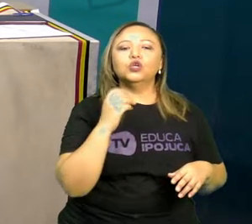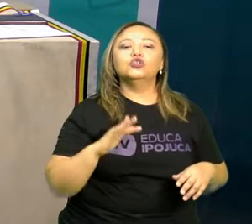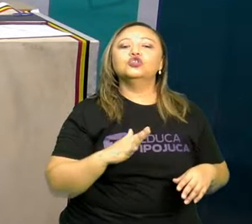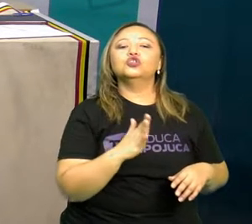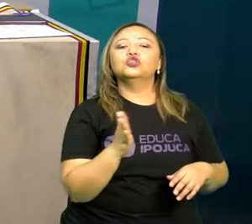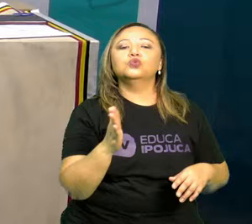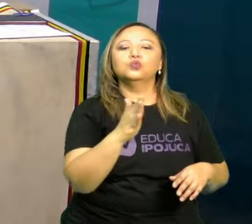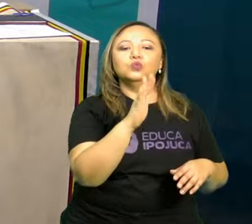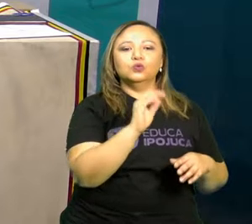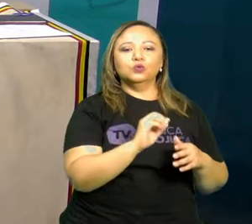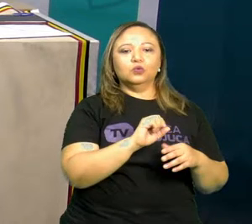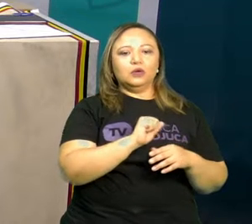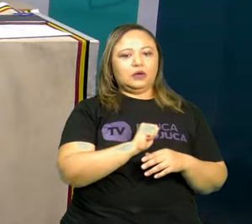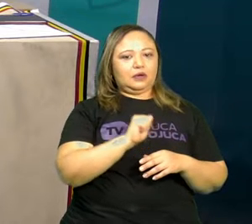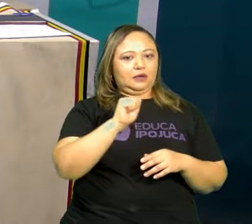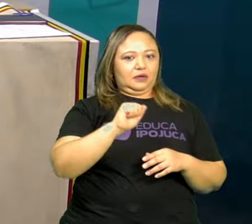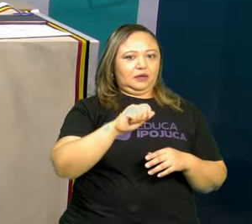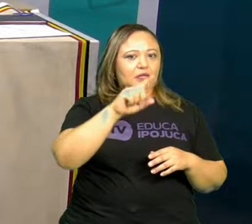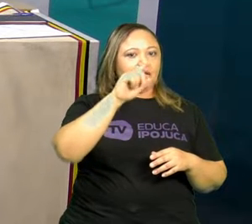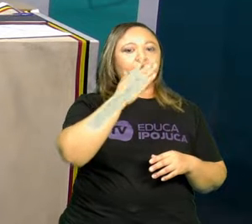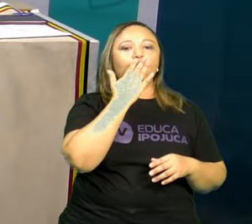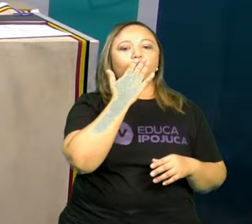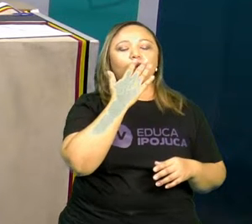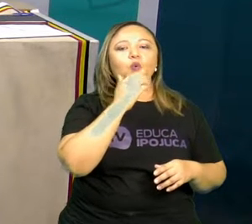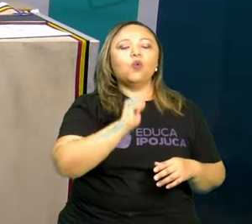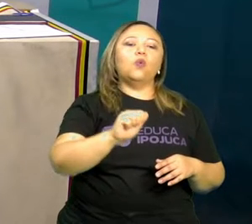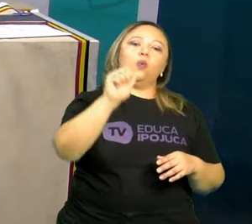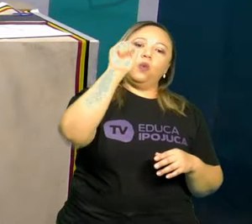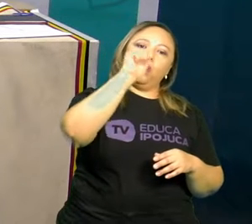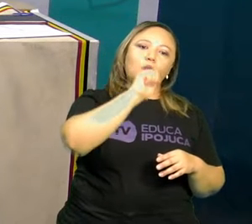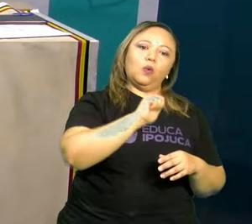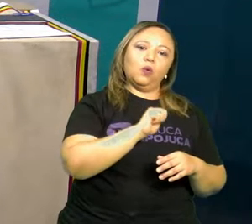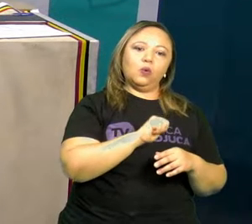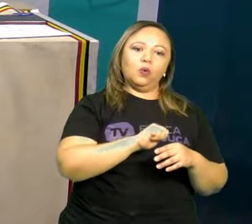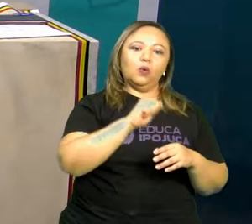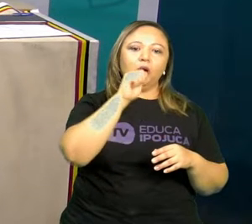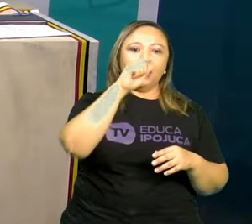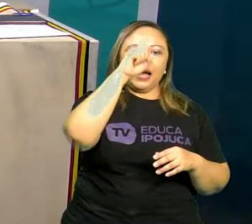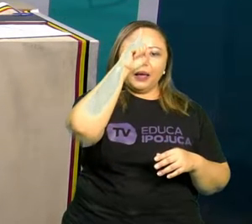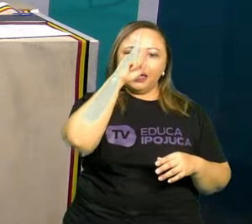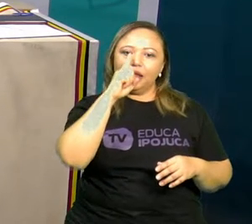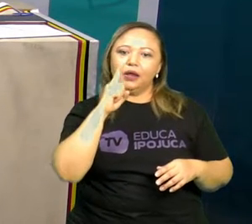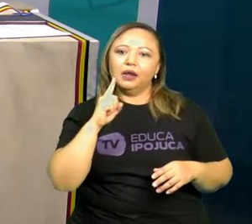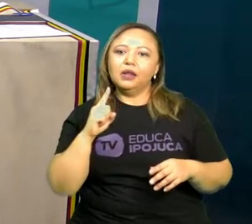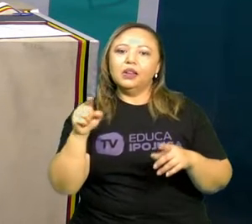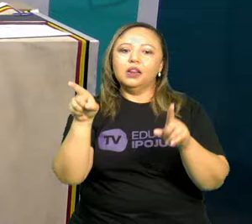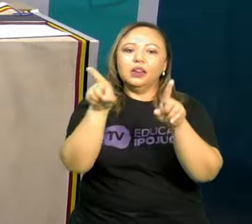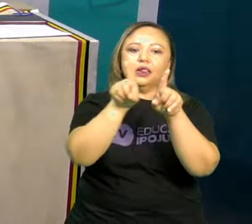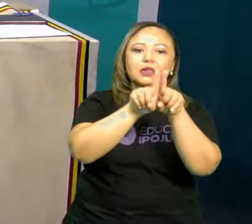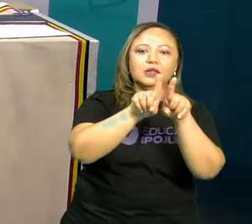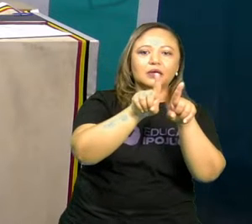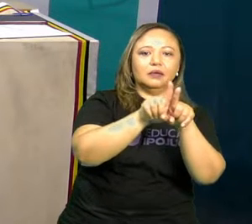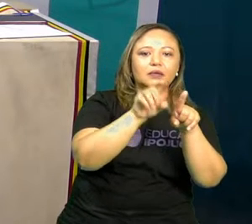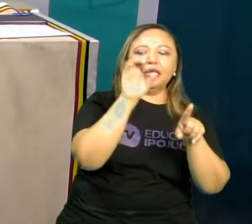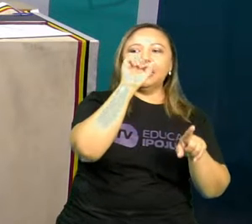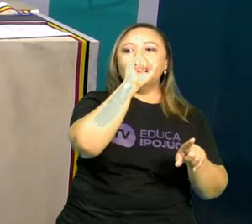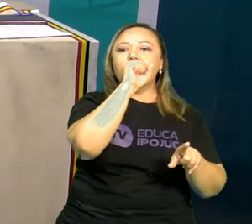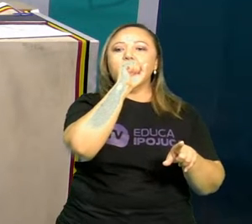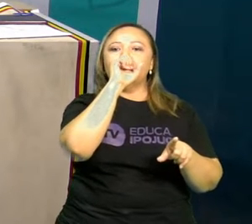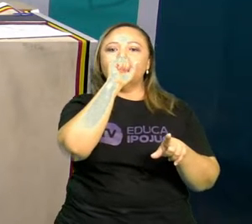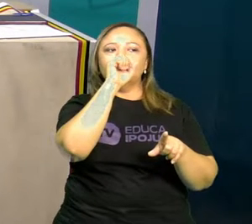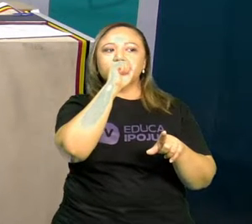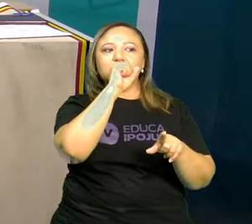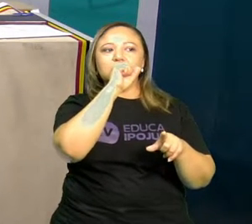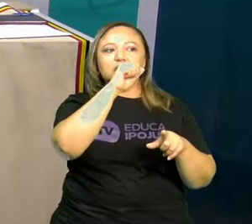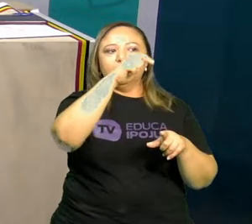Amarelo com laranja, muito bem. Mas também tem mais um peixinho do